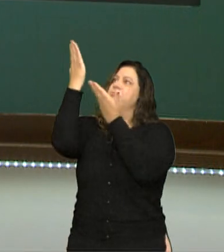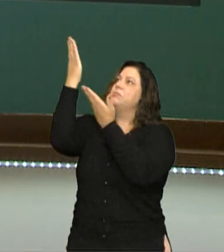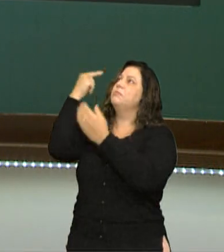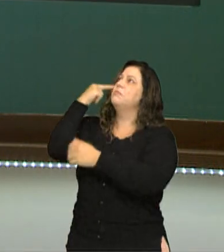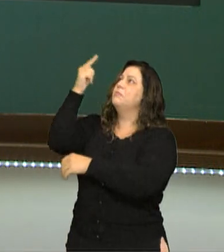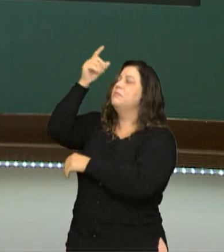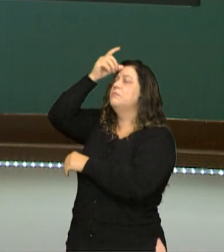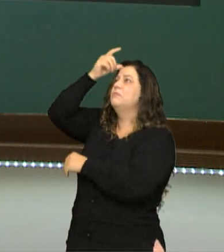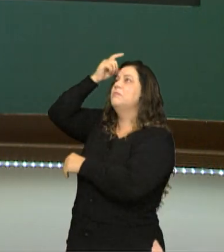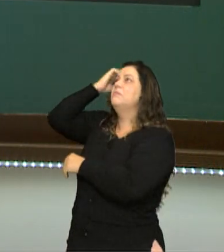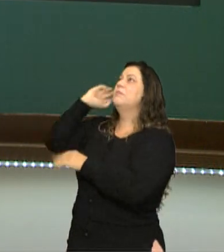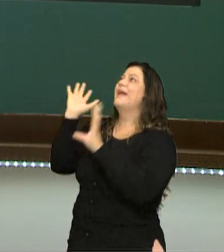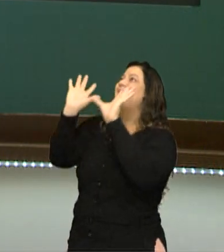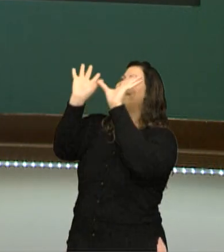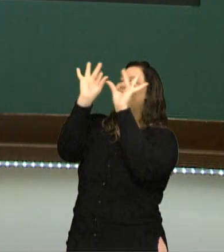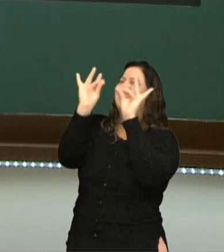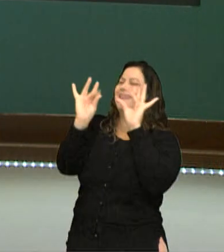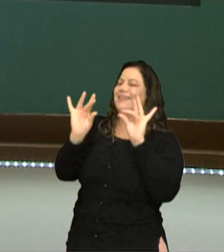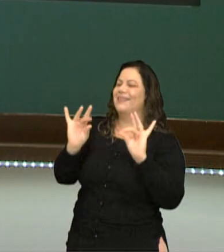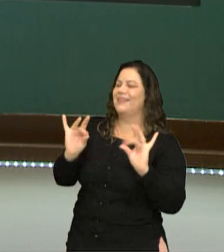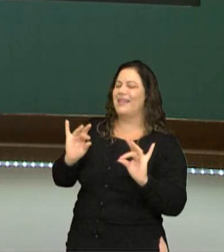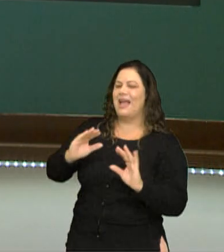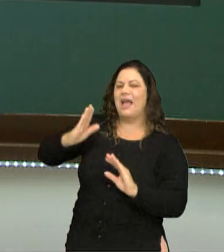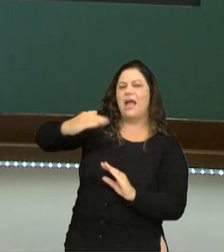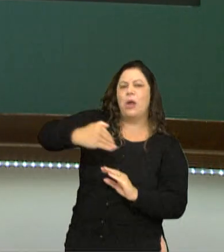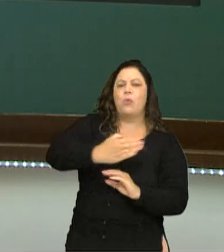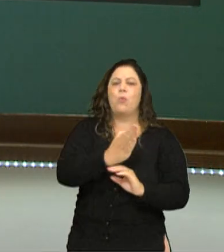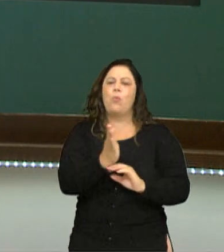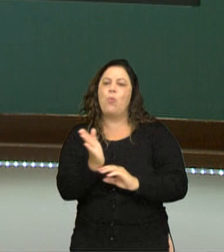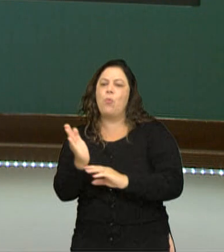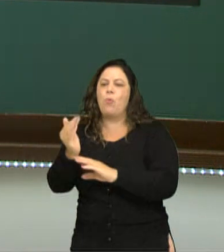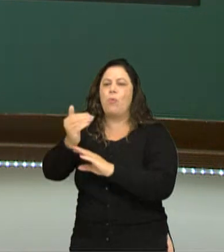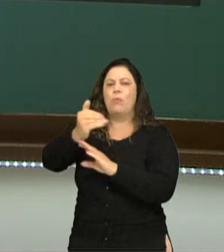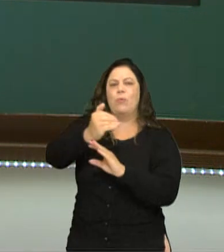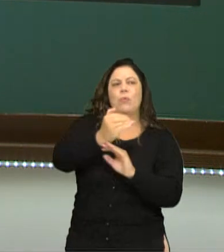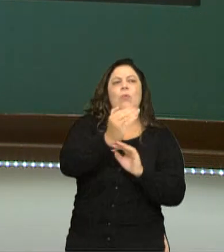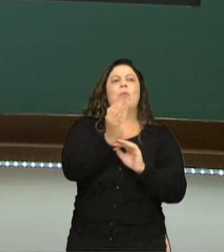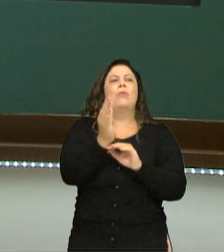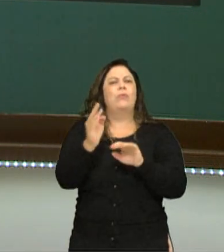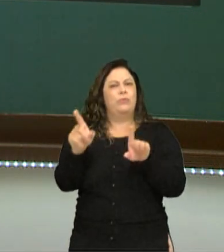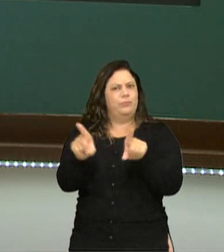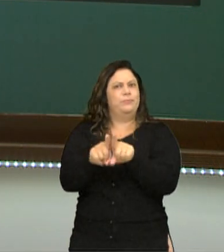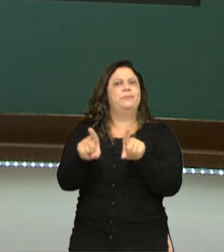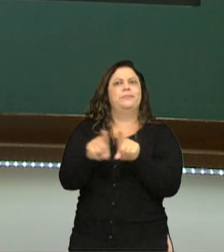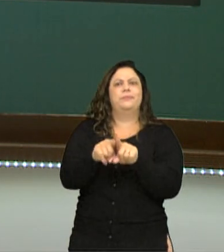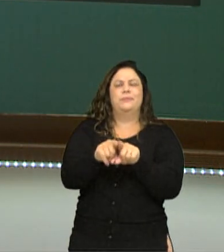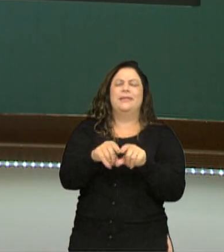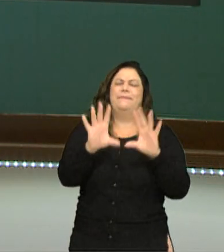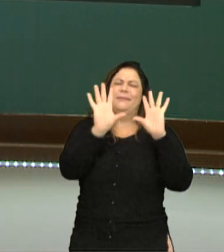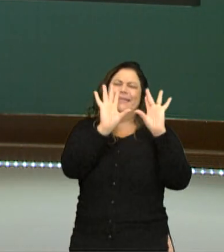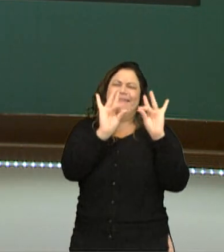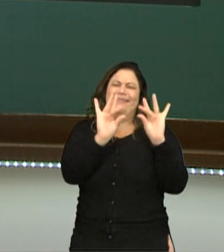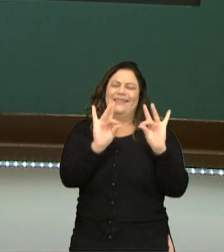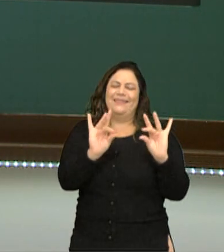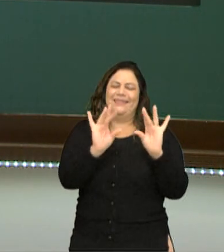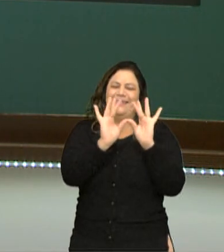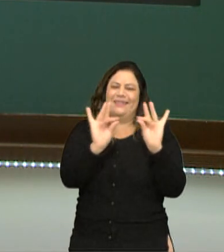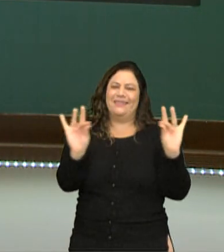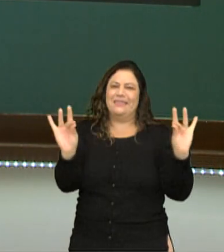né? Cheia de detalhes, essas curvaturas, então algo muito delicado também, trabalhoso de construir.